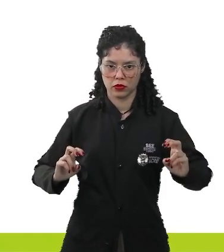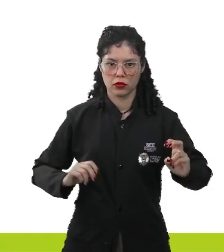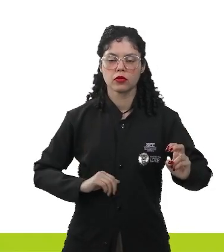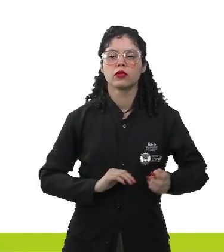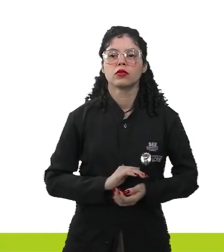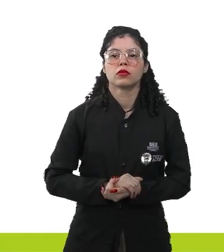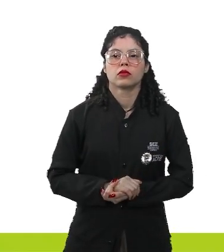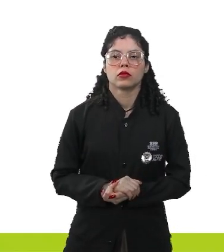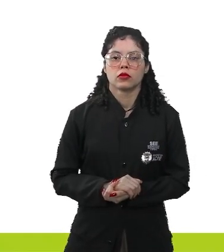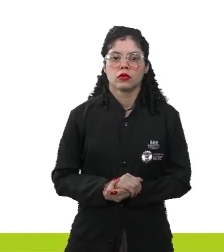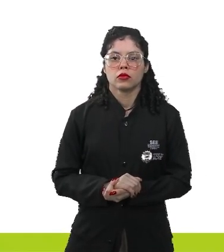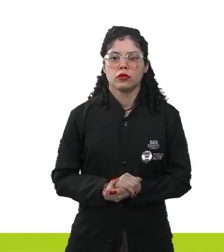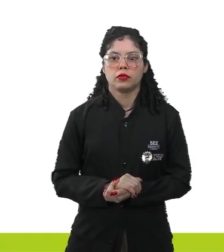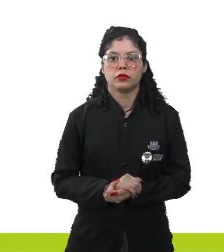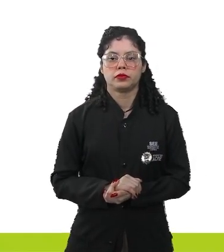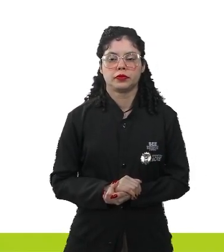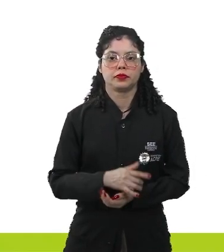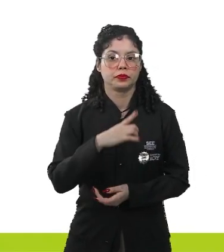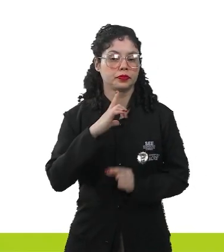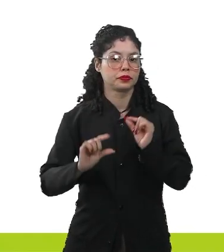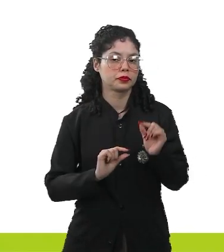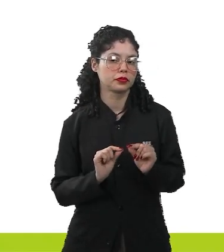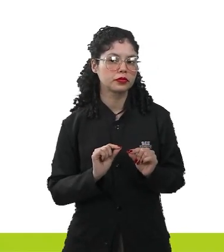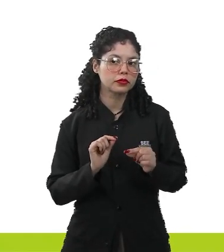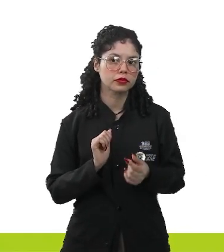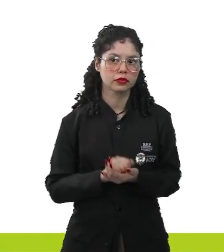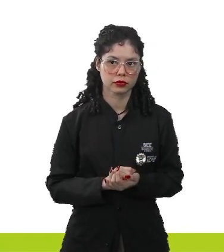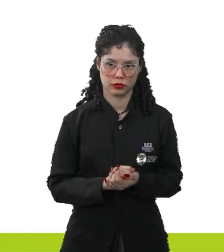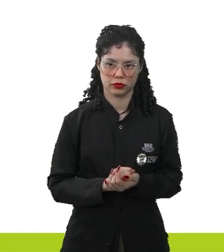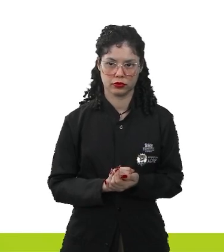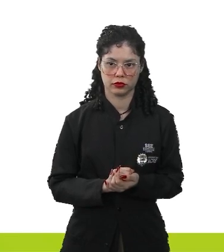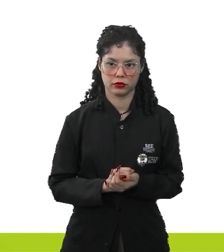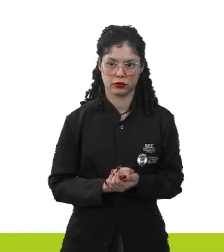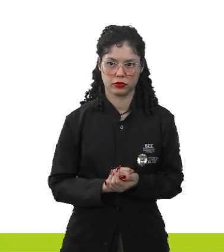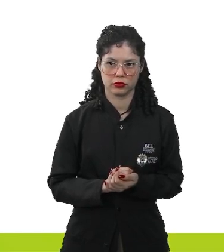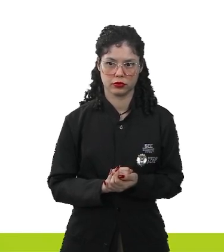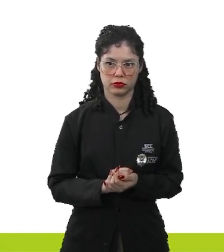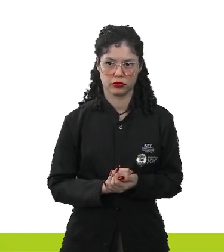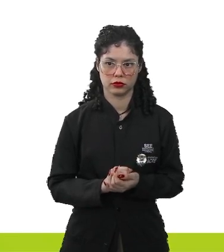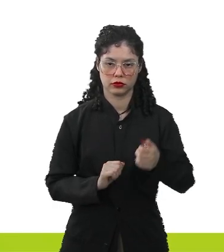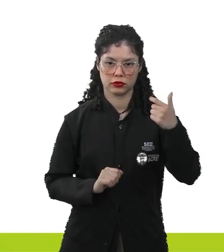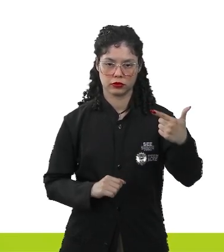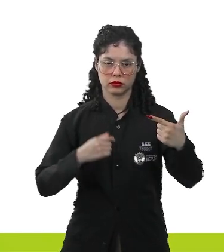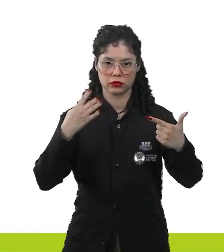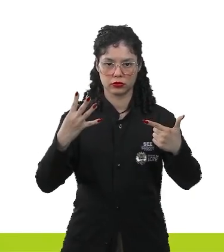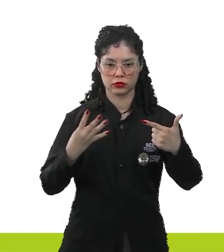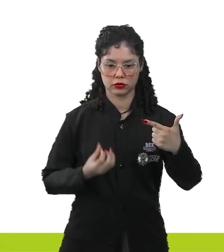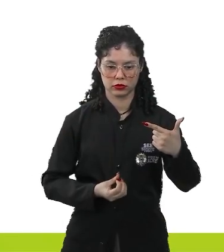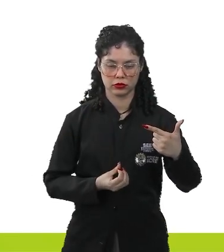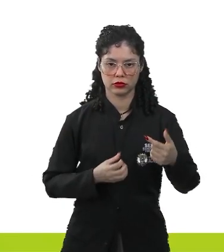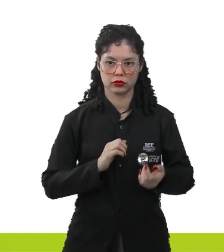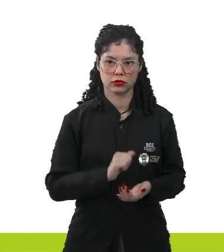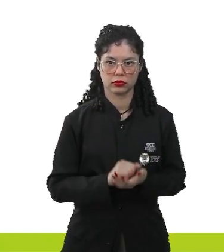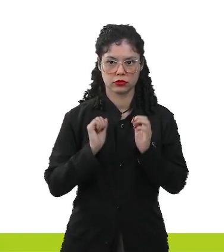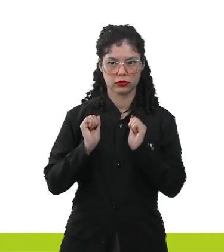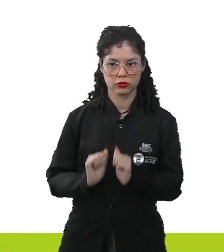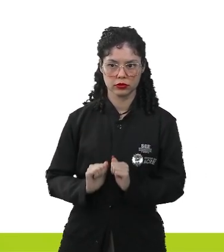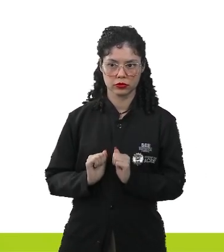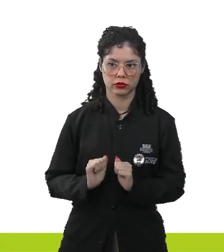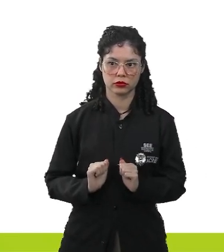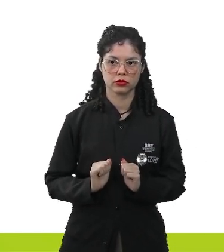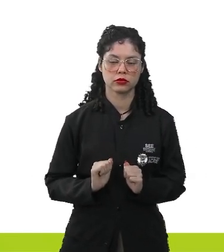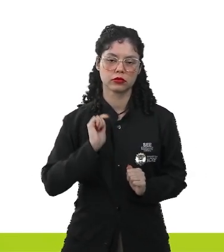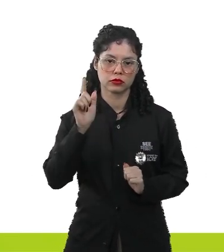vértices. Nós teremos, então, colocar os números 2, 4 e 6. Eles podem ficar